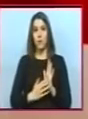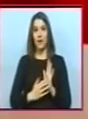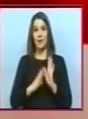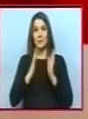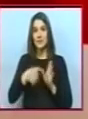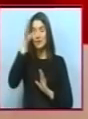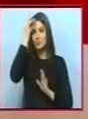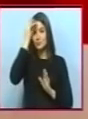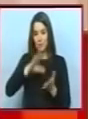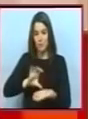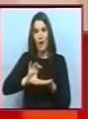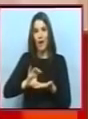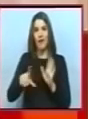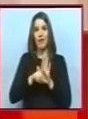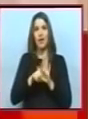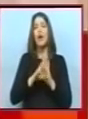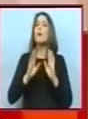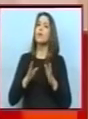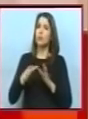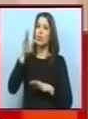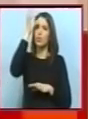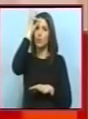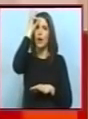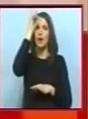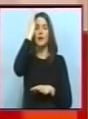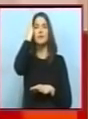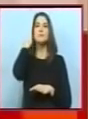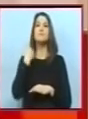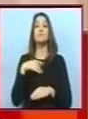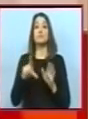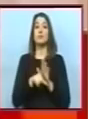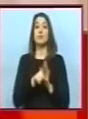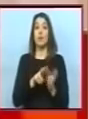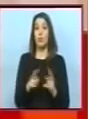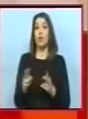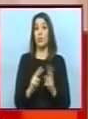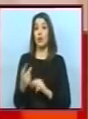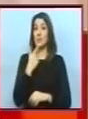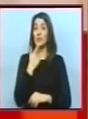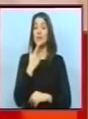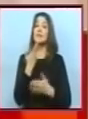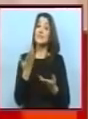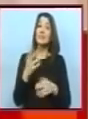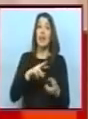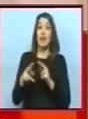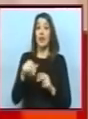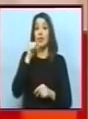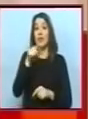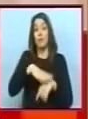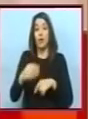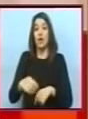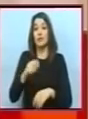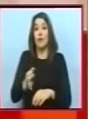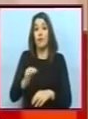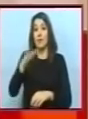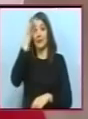decorar aquilo tudo, Alexandra? Não é preciso decorar. No fundo, mas a lei está constantemente a mudar e vocês acompanham? A lei está constantemente a mudar, por isso é que não é preciso decorar. Não dá tempo.